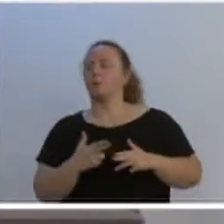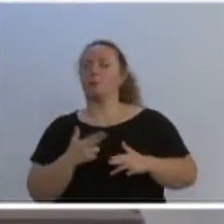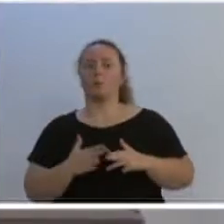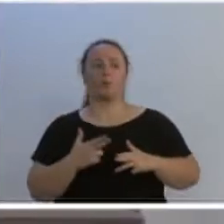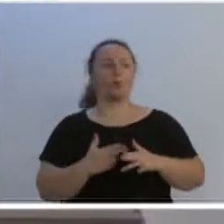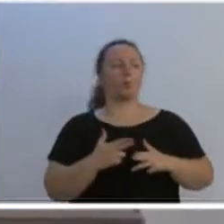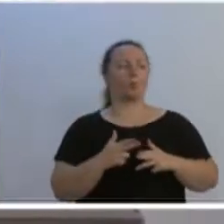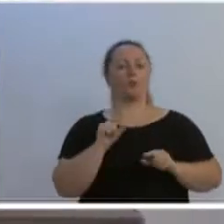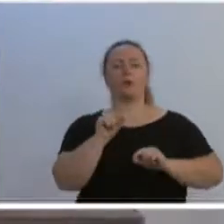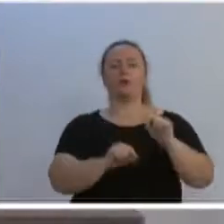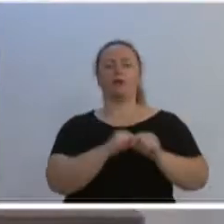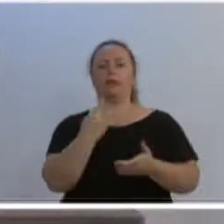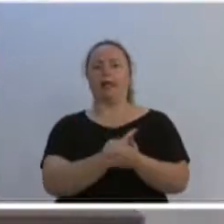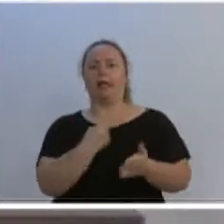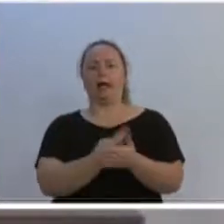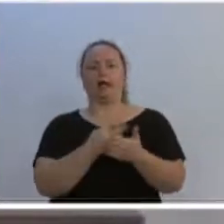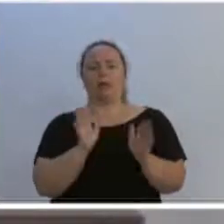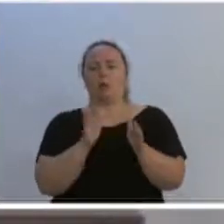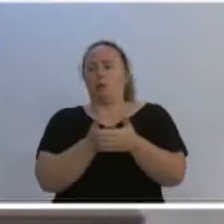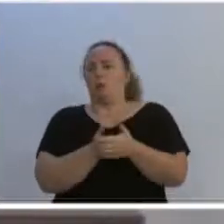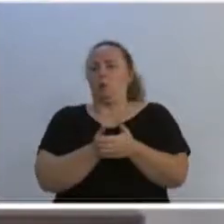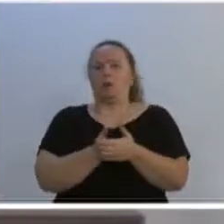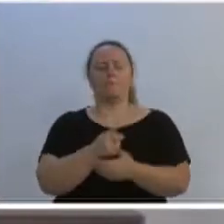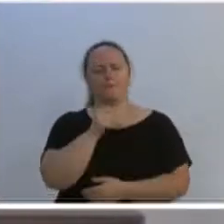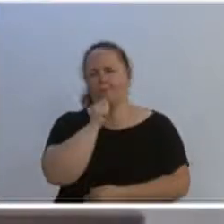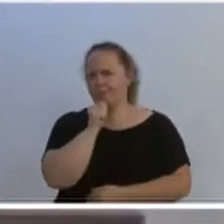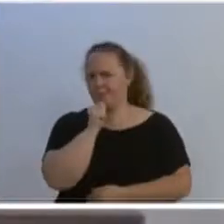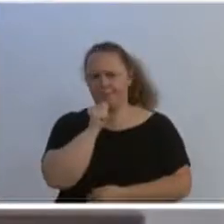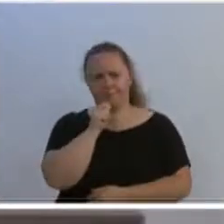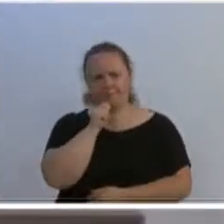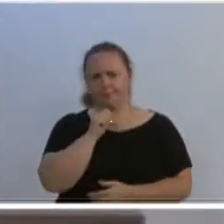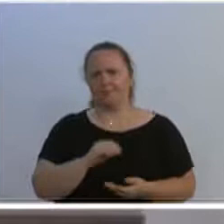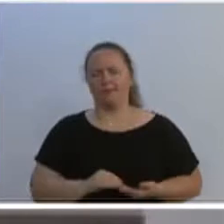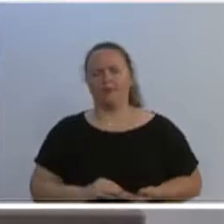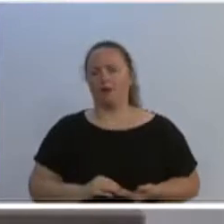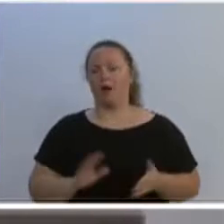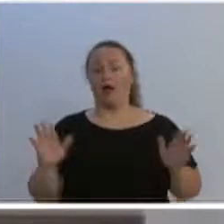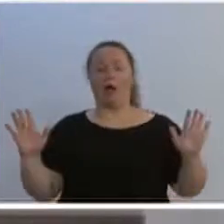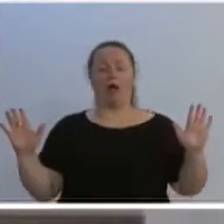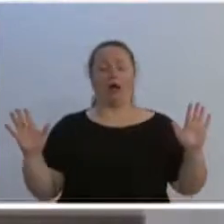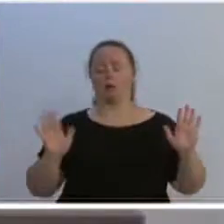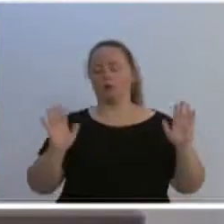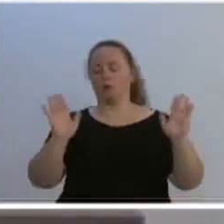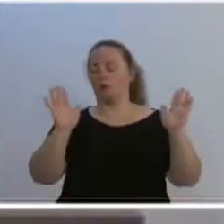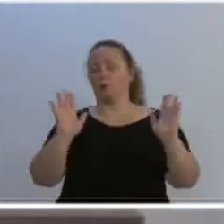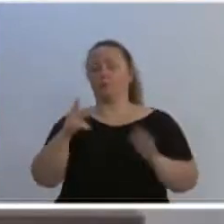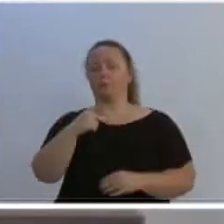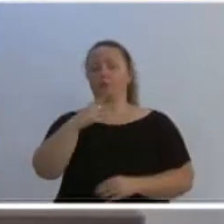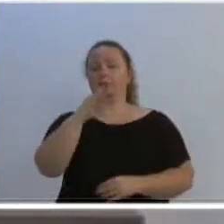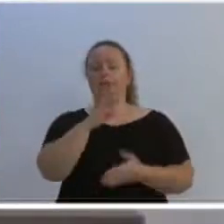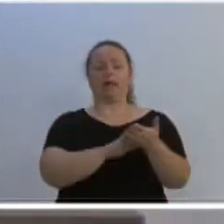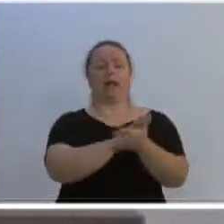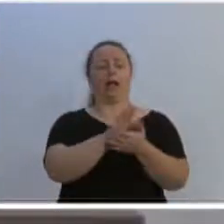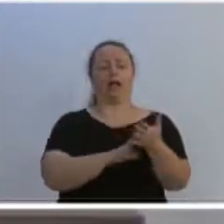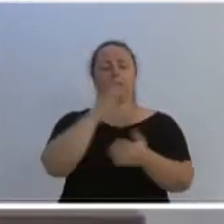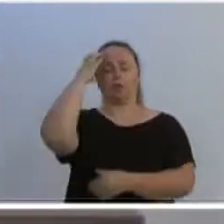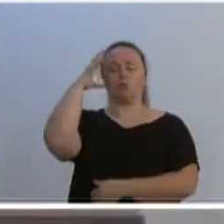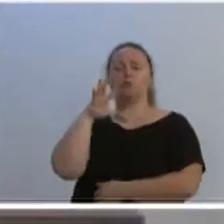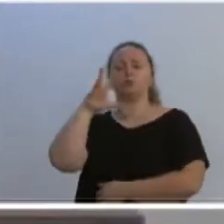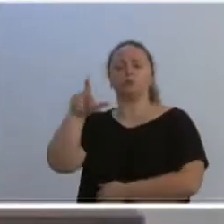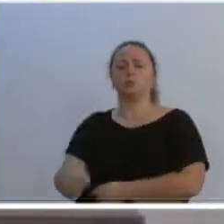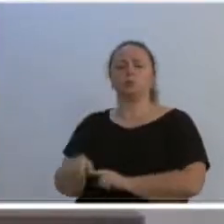outro representante hoje da nossa nação, que é o presidente Michel Temer, que tem que responder pelas suas atitudes, responder também,